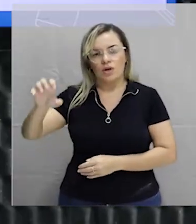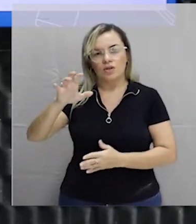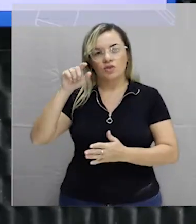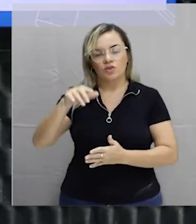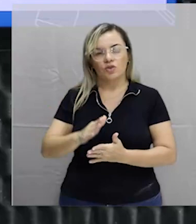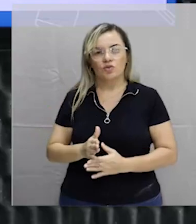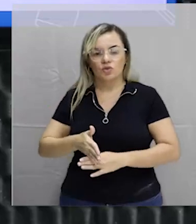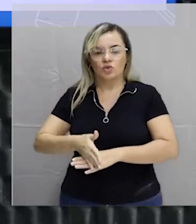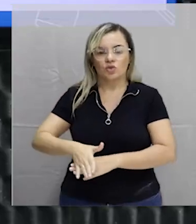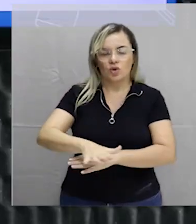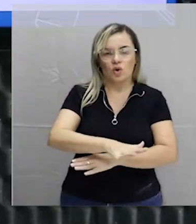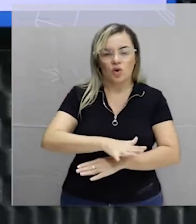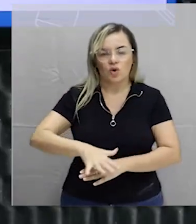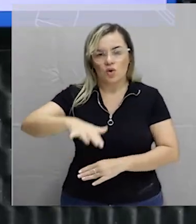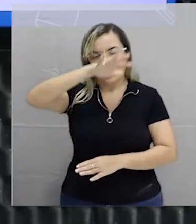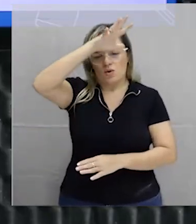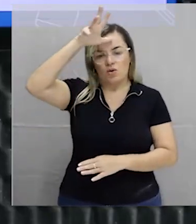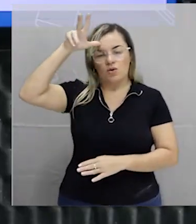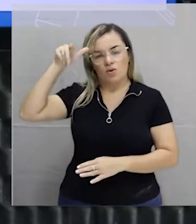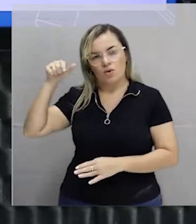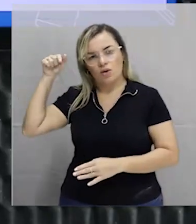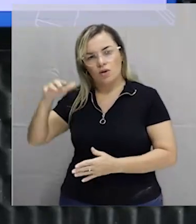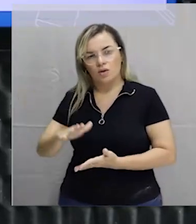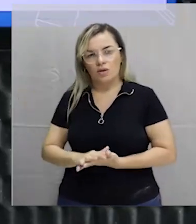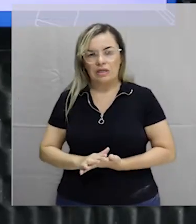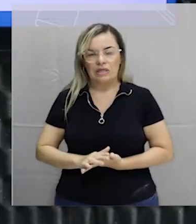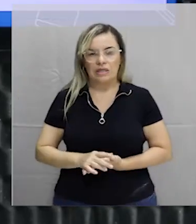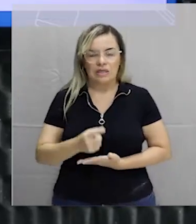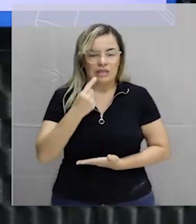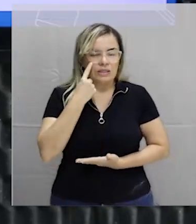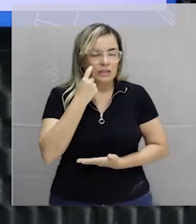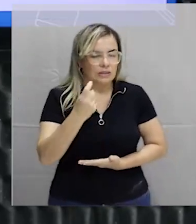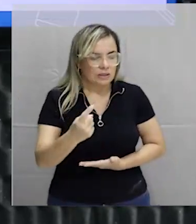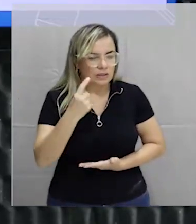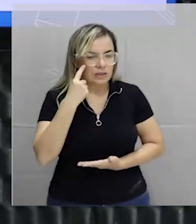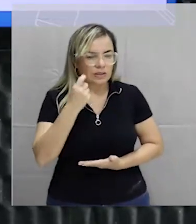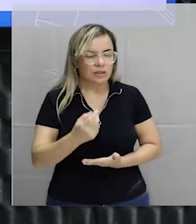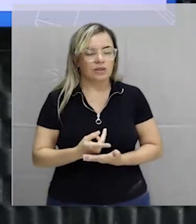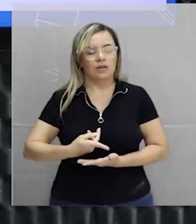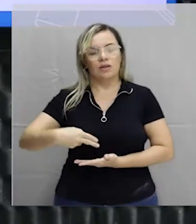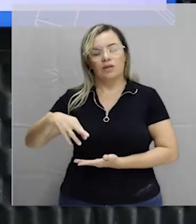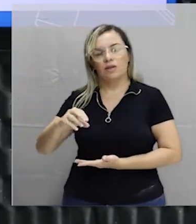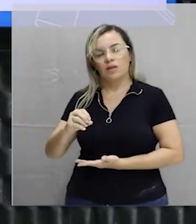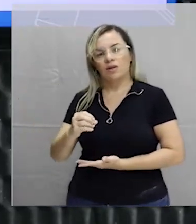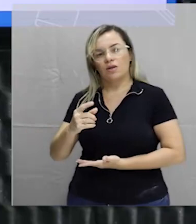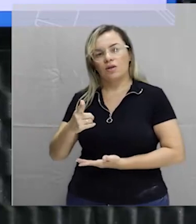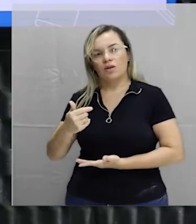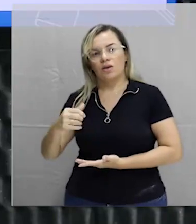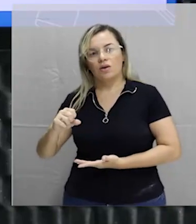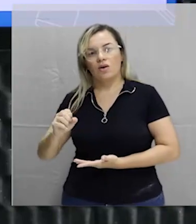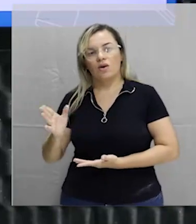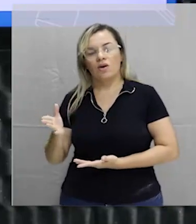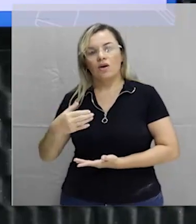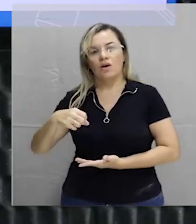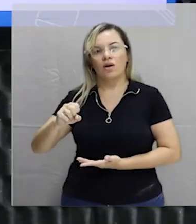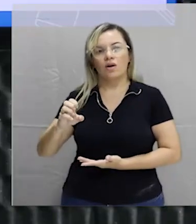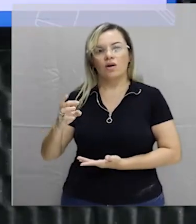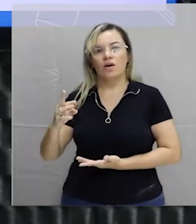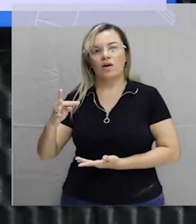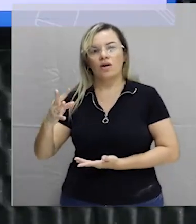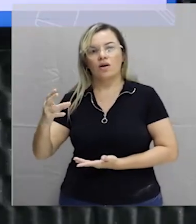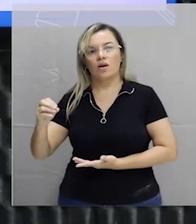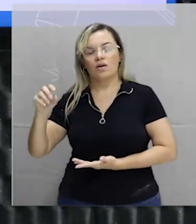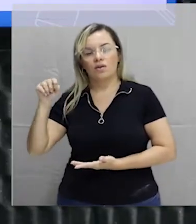amazônica. A região amazônica, que era sedutora pelas suas drogas do sertão. A região amazônica, que era